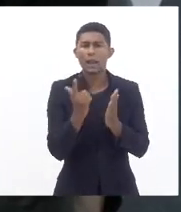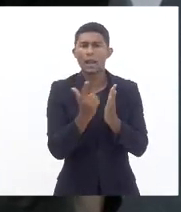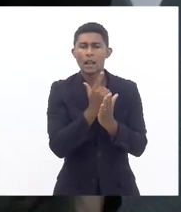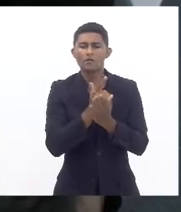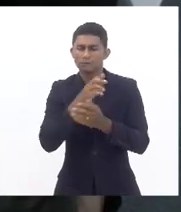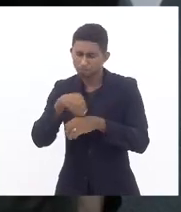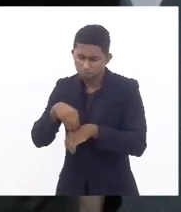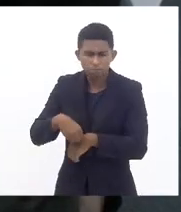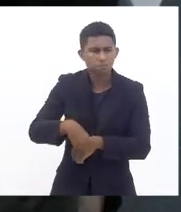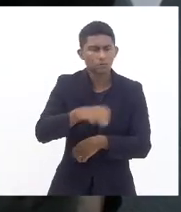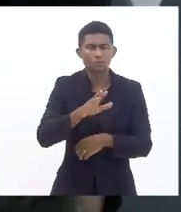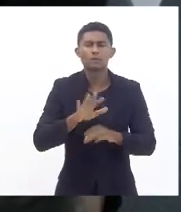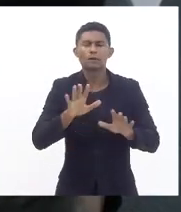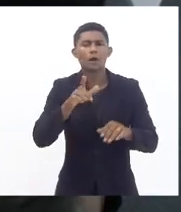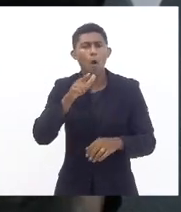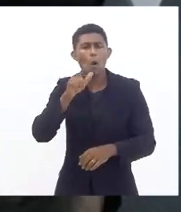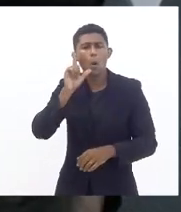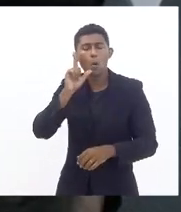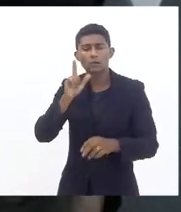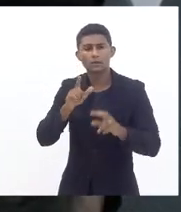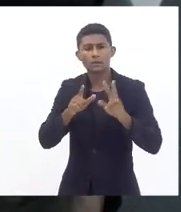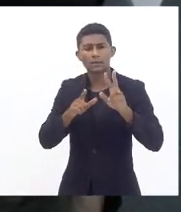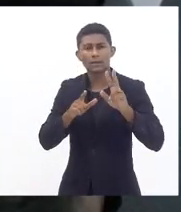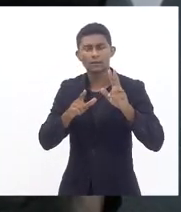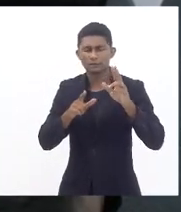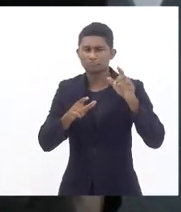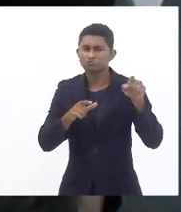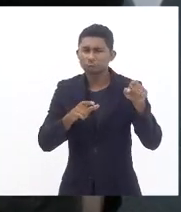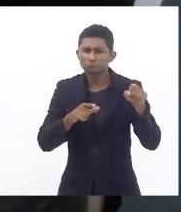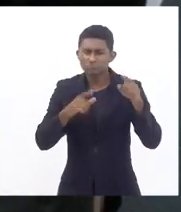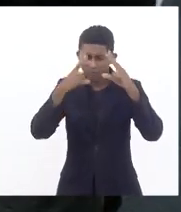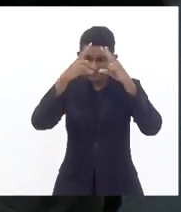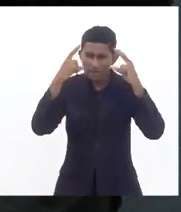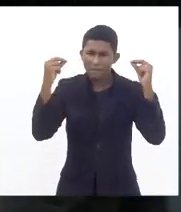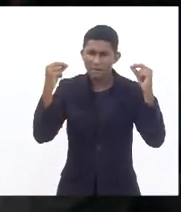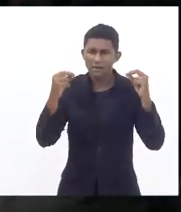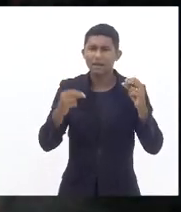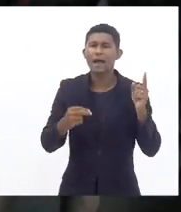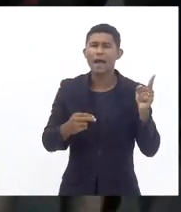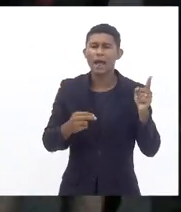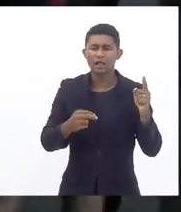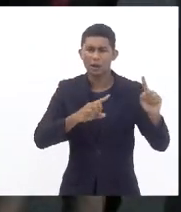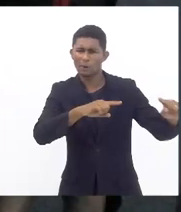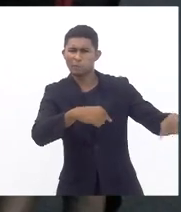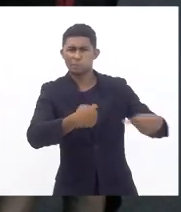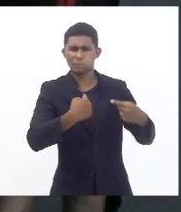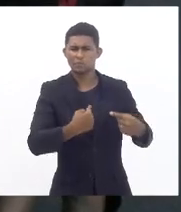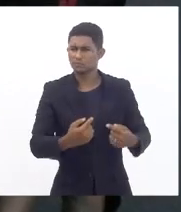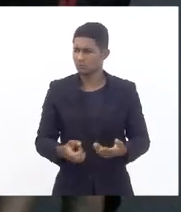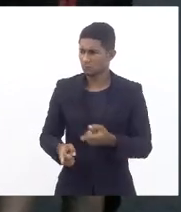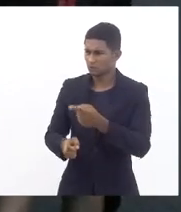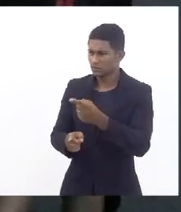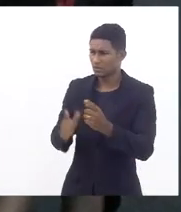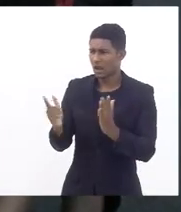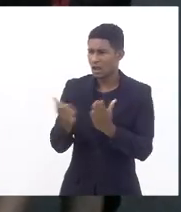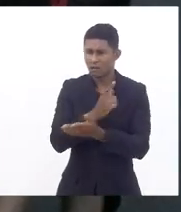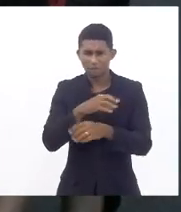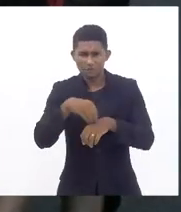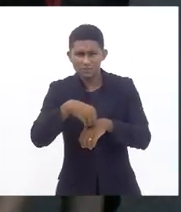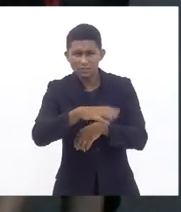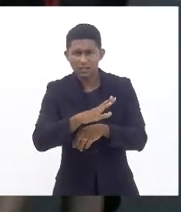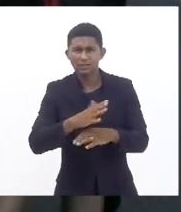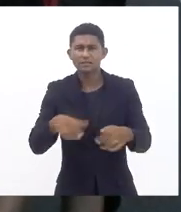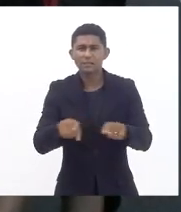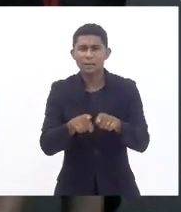me provocou, dizendo que no caso desse livro, além de indicar, eu deveria presentear as